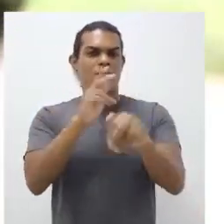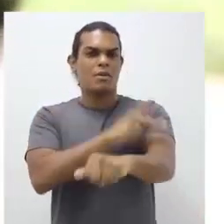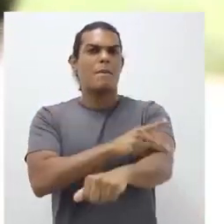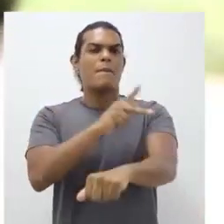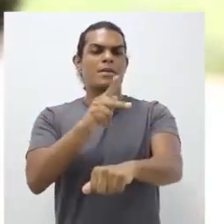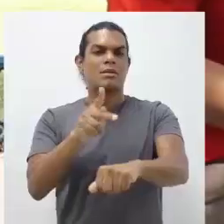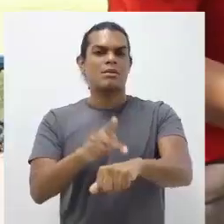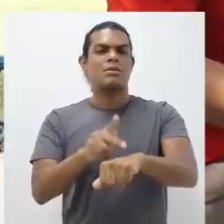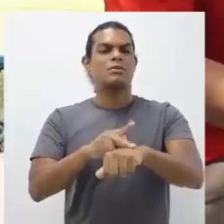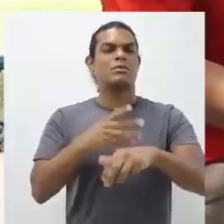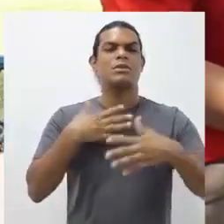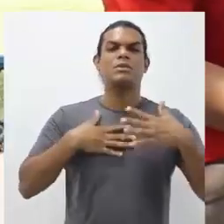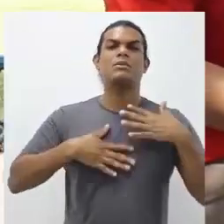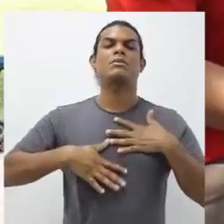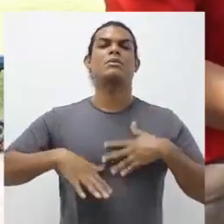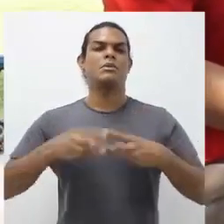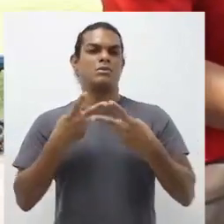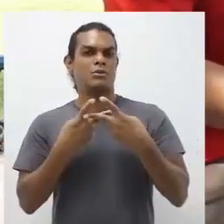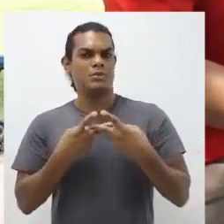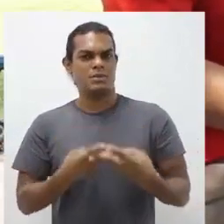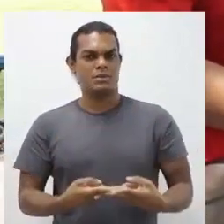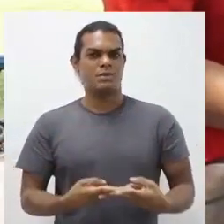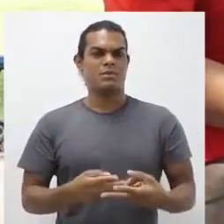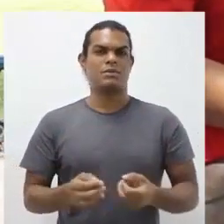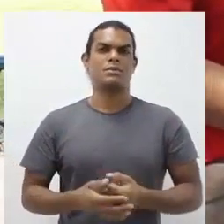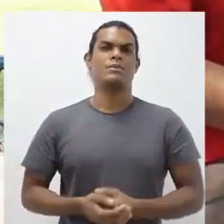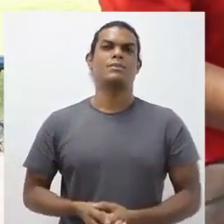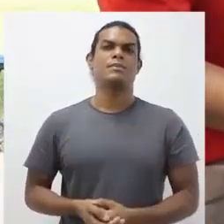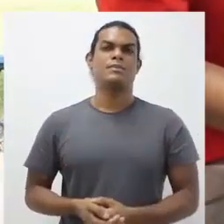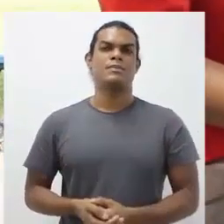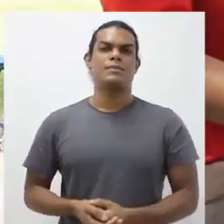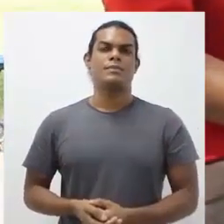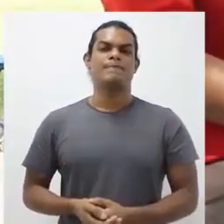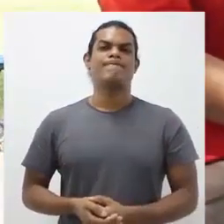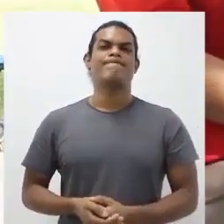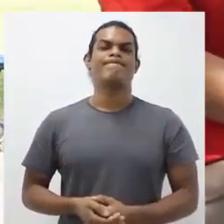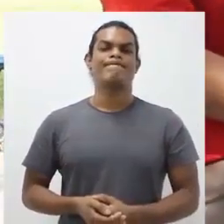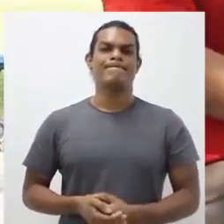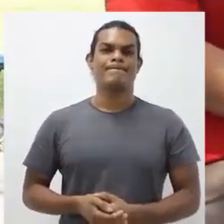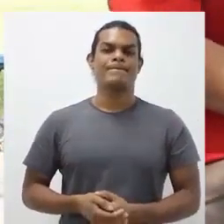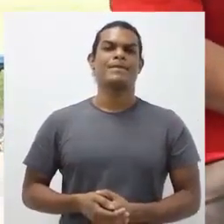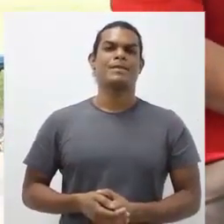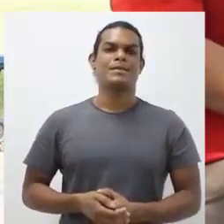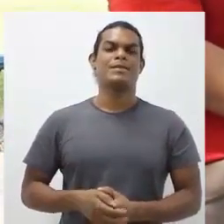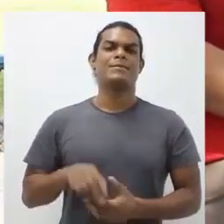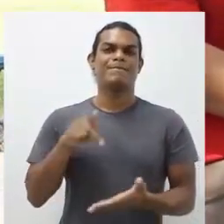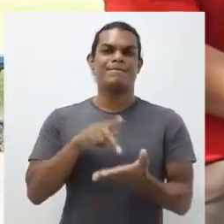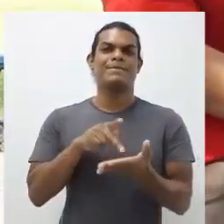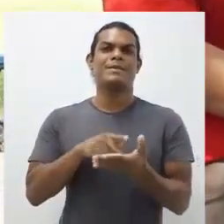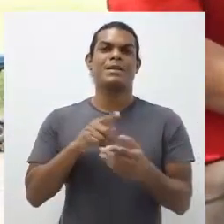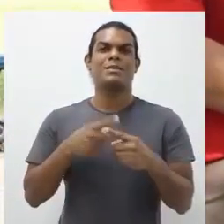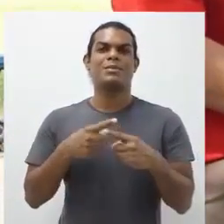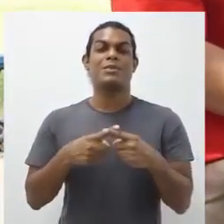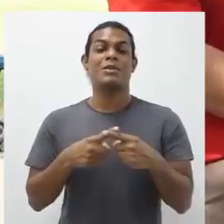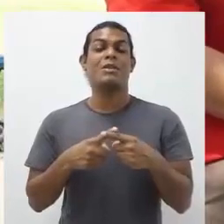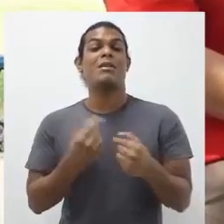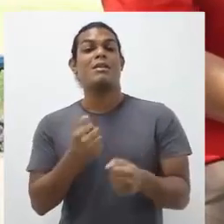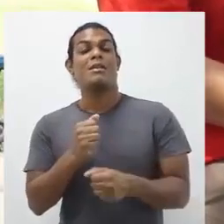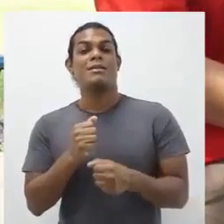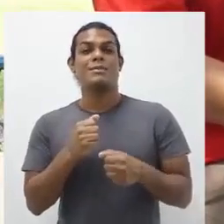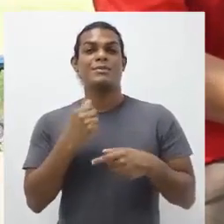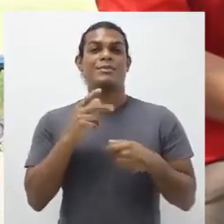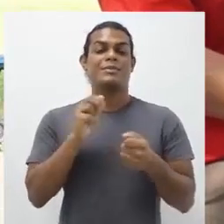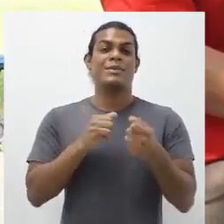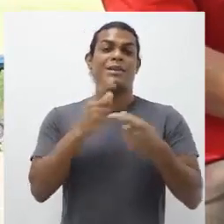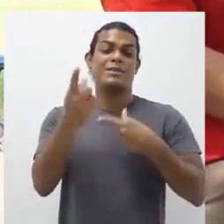mais tranquila. Que excelente, isso é importante trazer, porque muitos professores chegam a falar isso. Mas o aluno